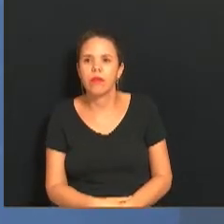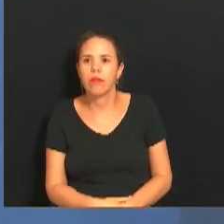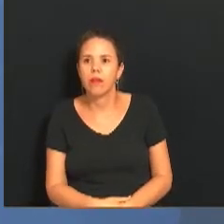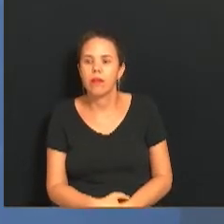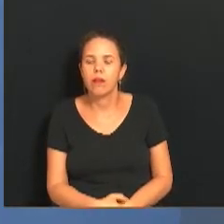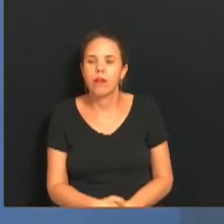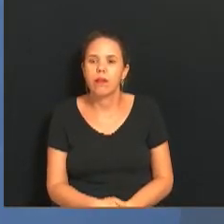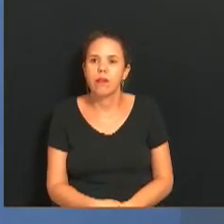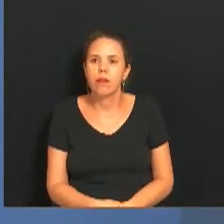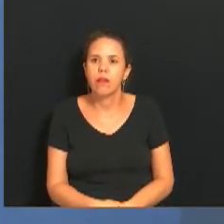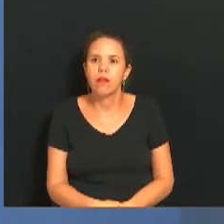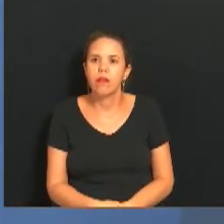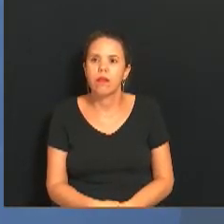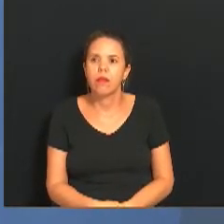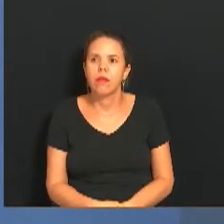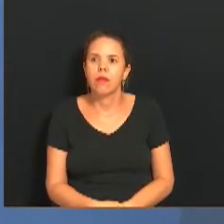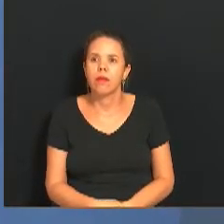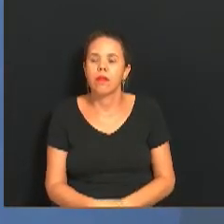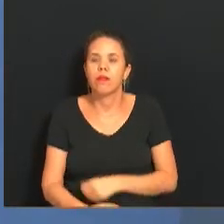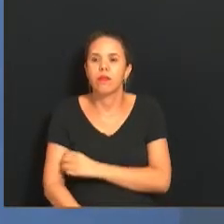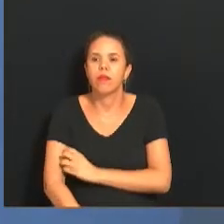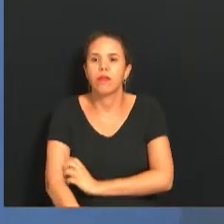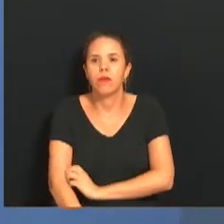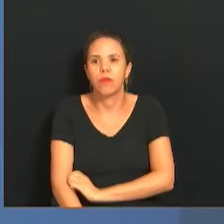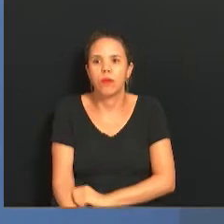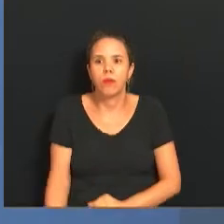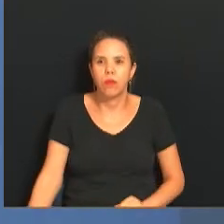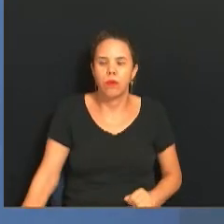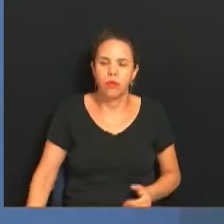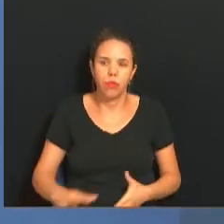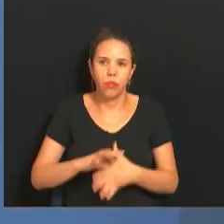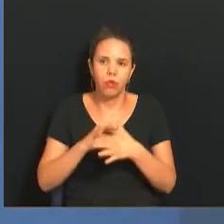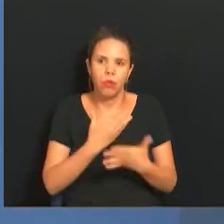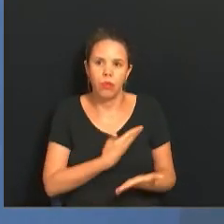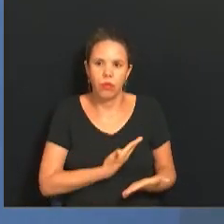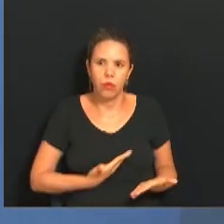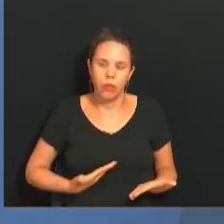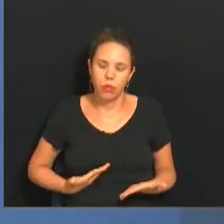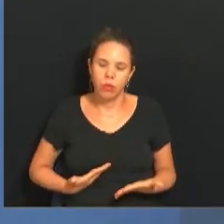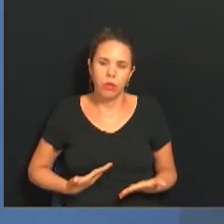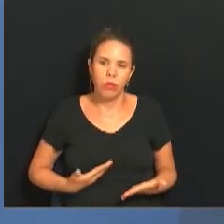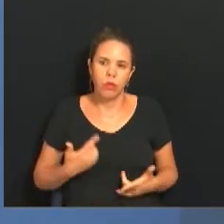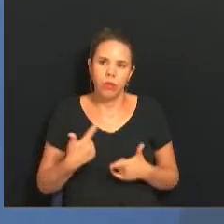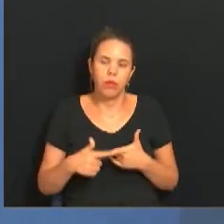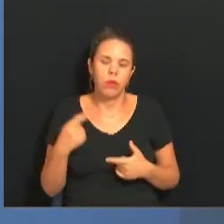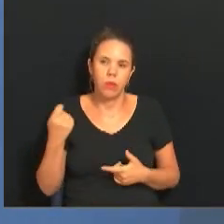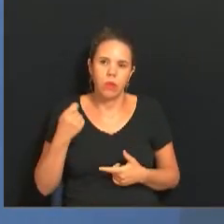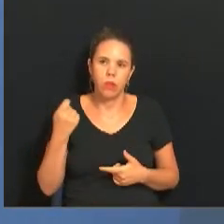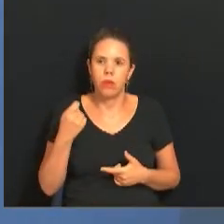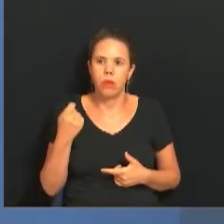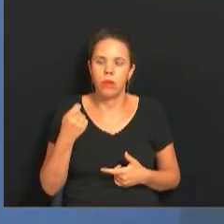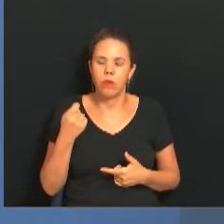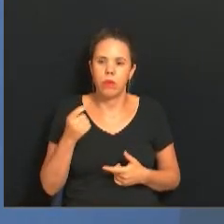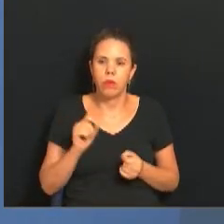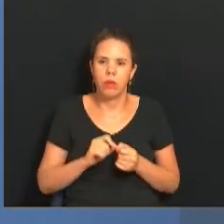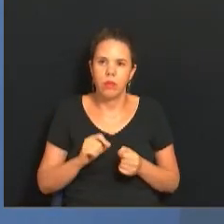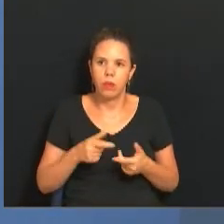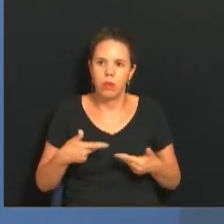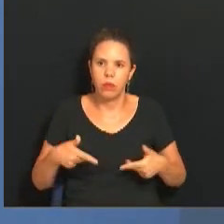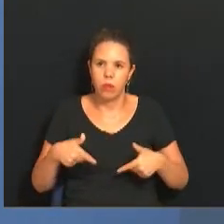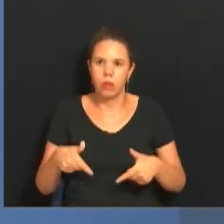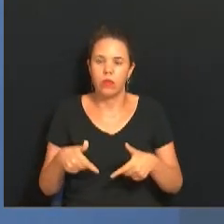E o líder de governo na Câmara lembrou que o problema é crônico e que a Prefeitura tem realizado ações